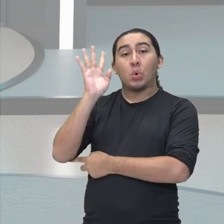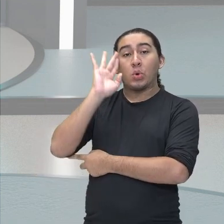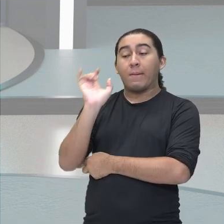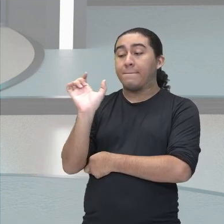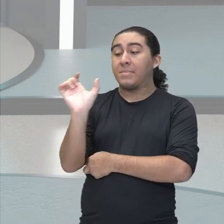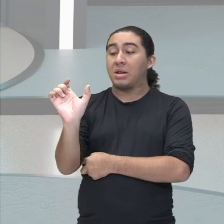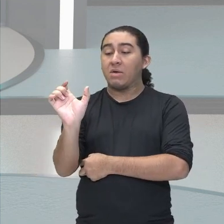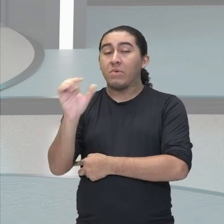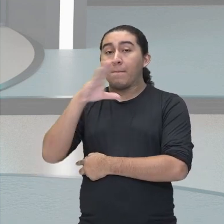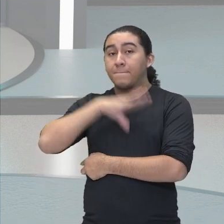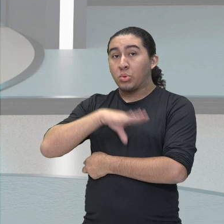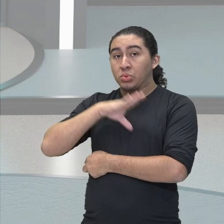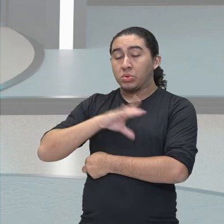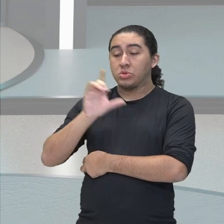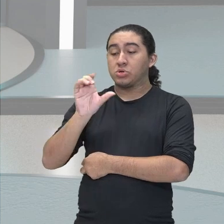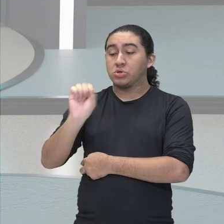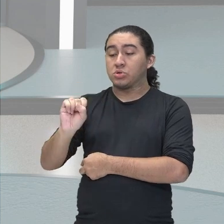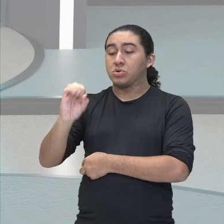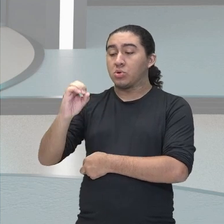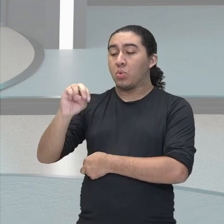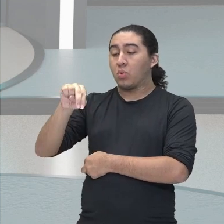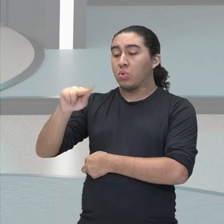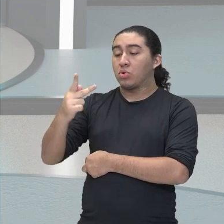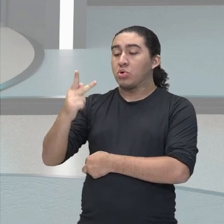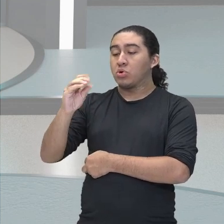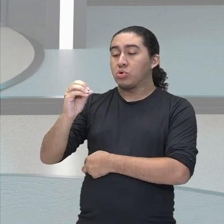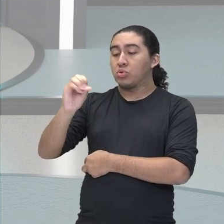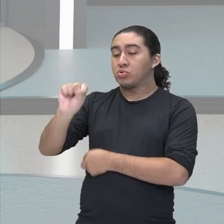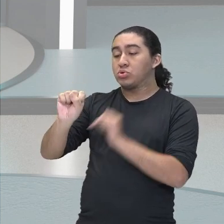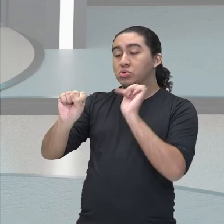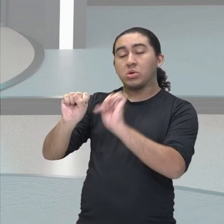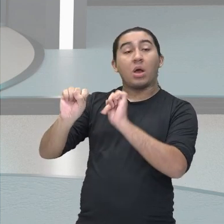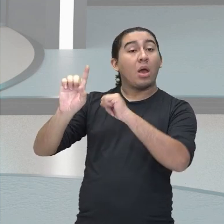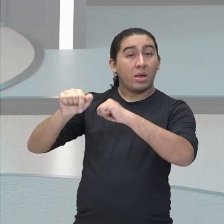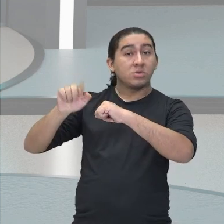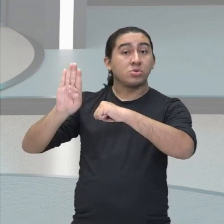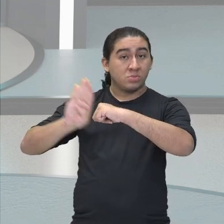Sonhos. Sonho é um substantivo